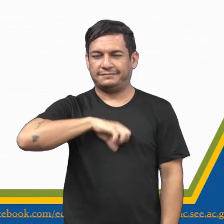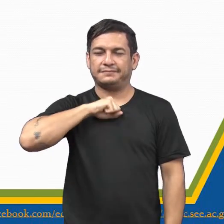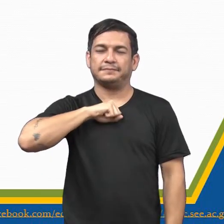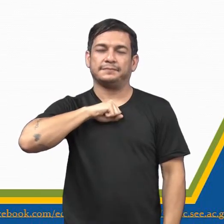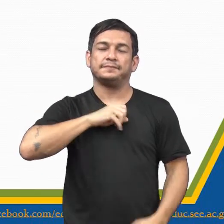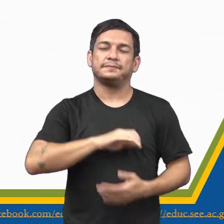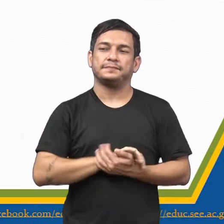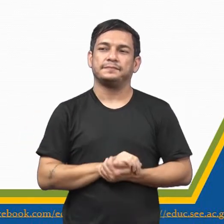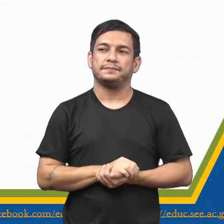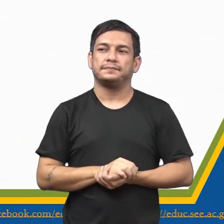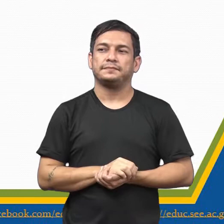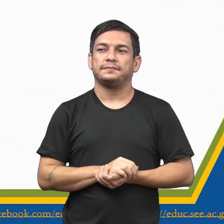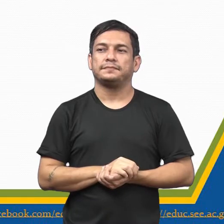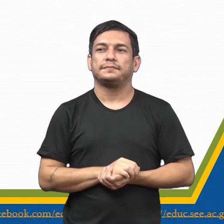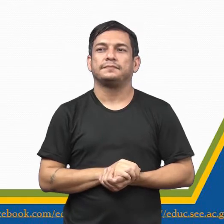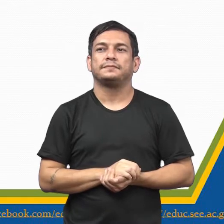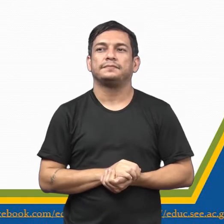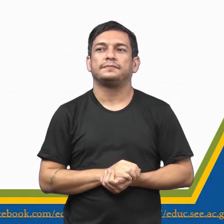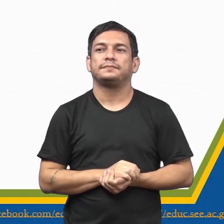acima.